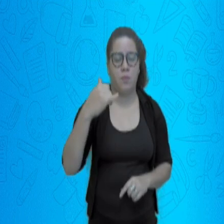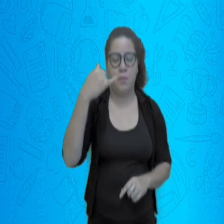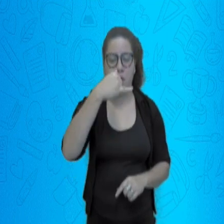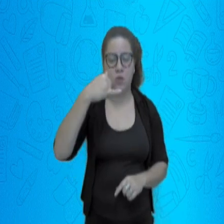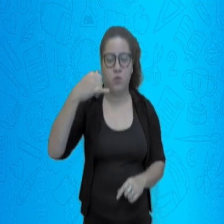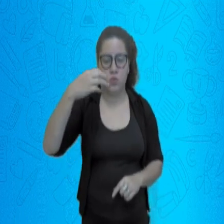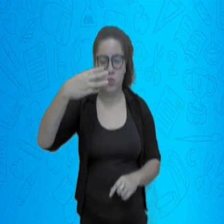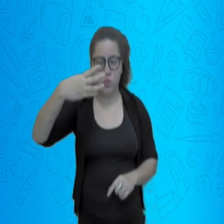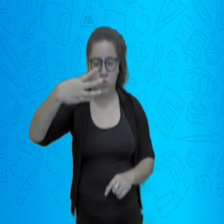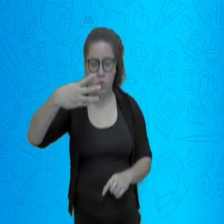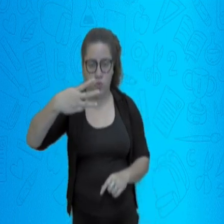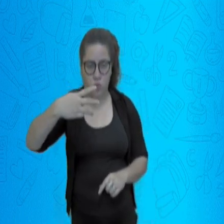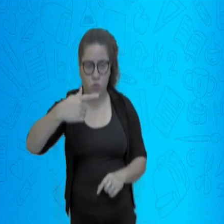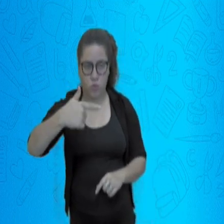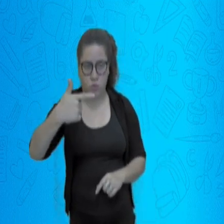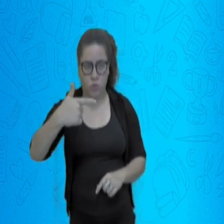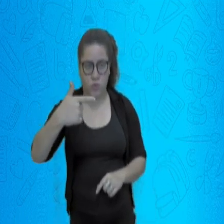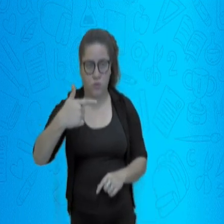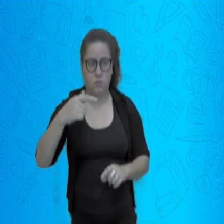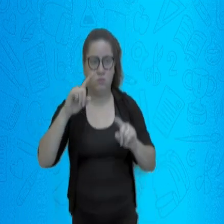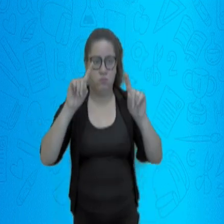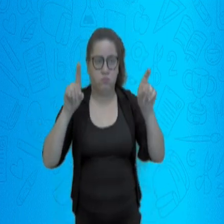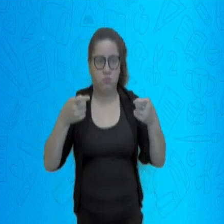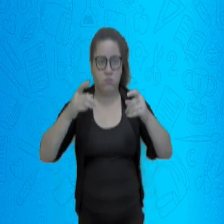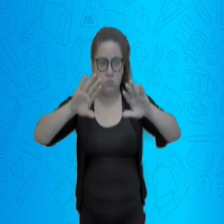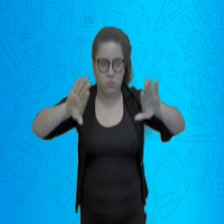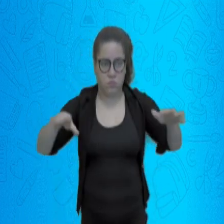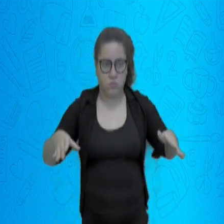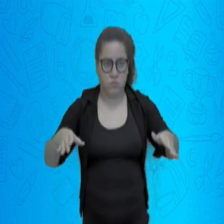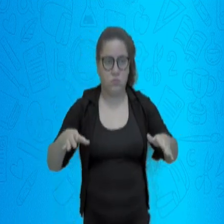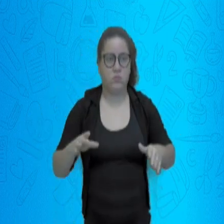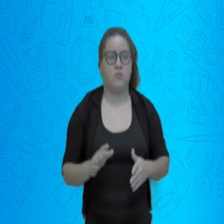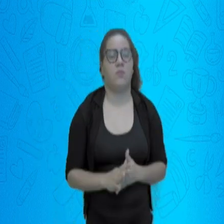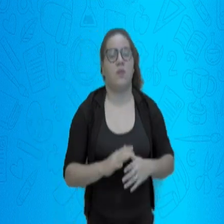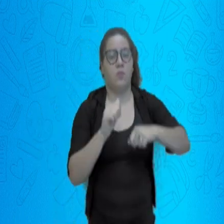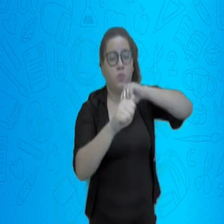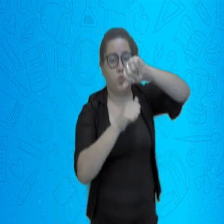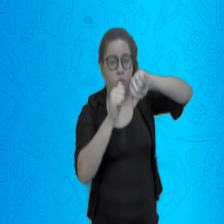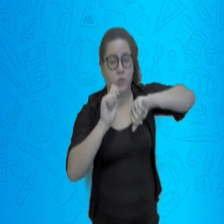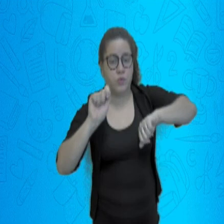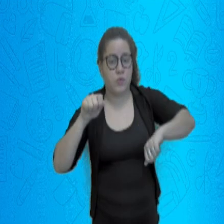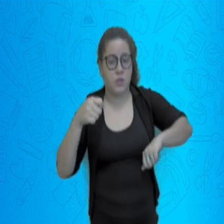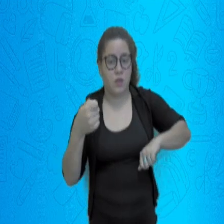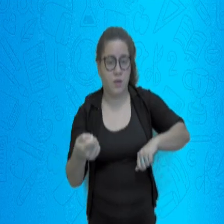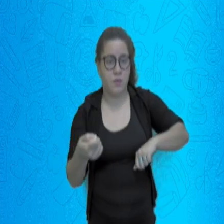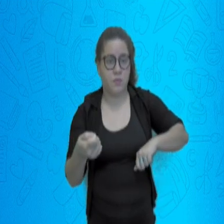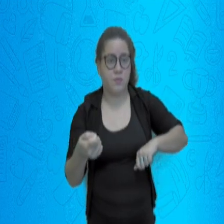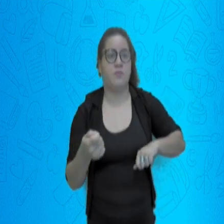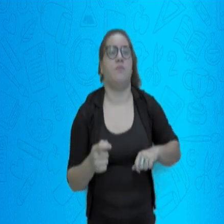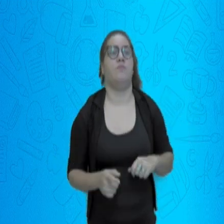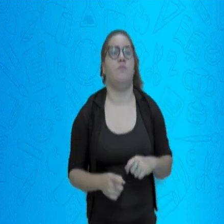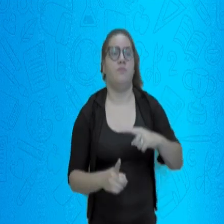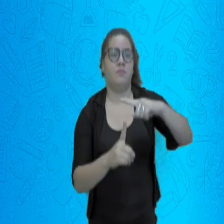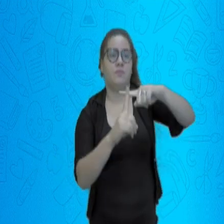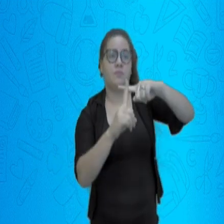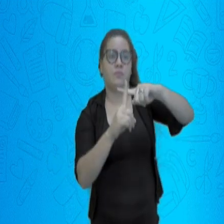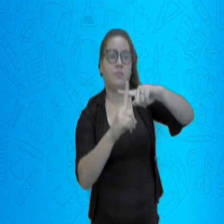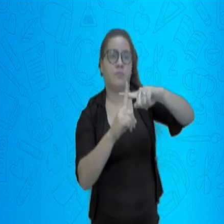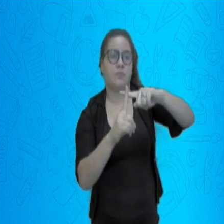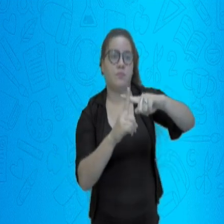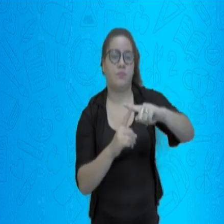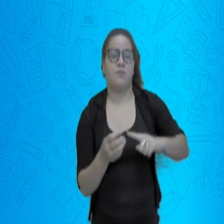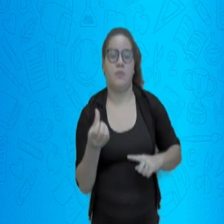o parêntese. O menos aqui antes do parêntese, ele modifica o sinal do parêntese, que vai ficar